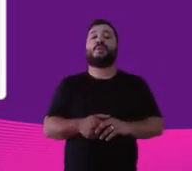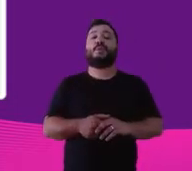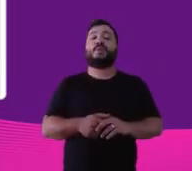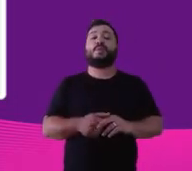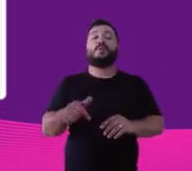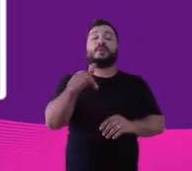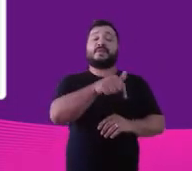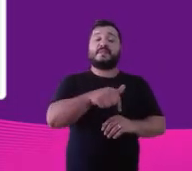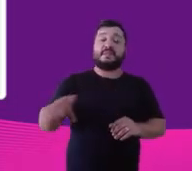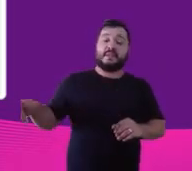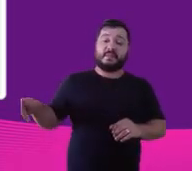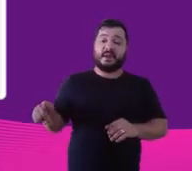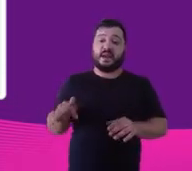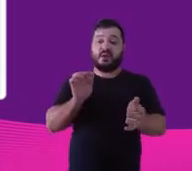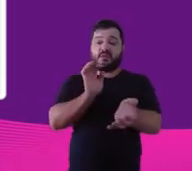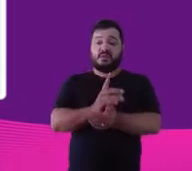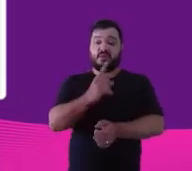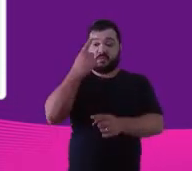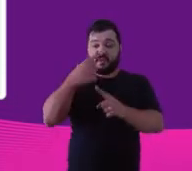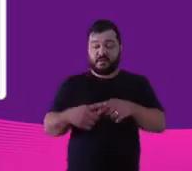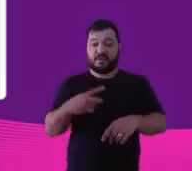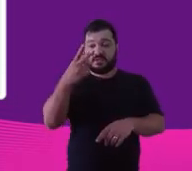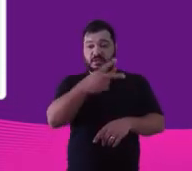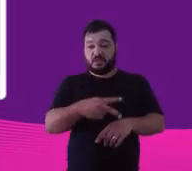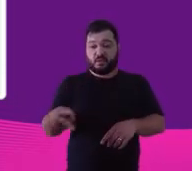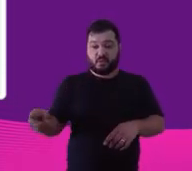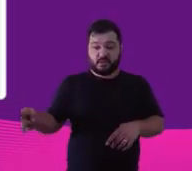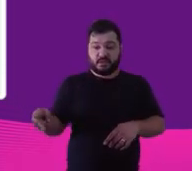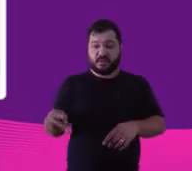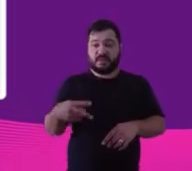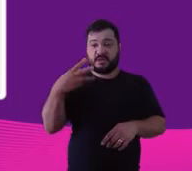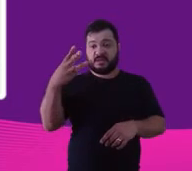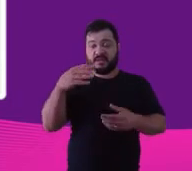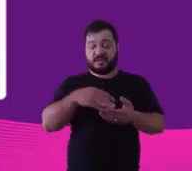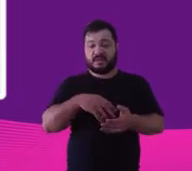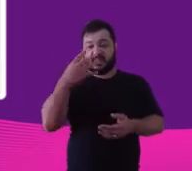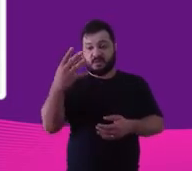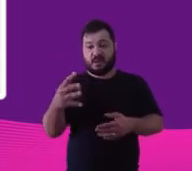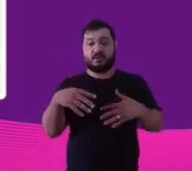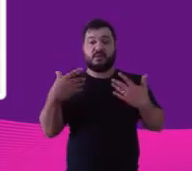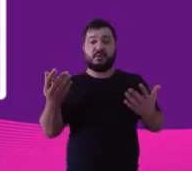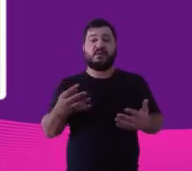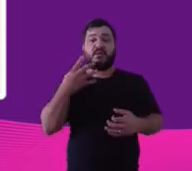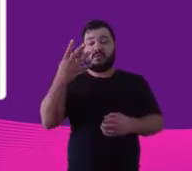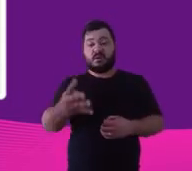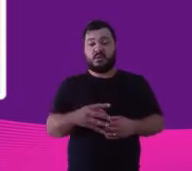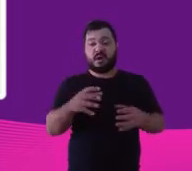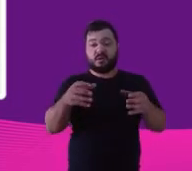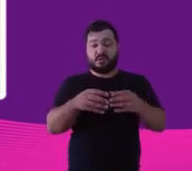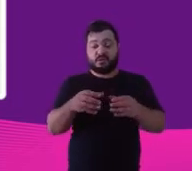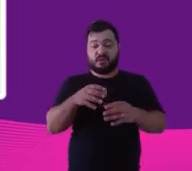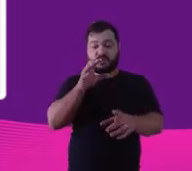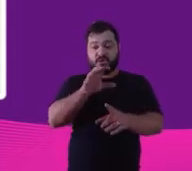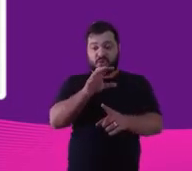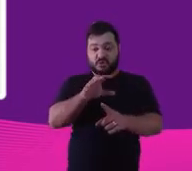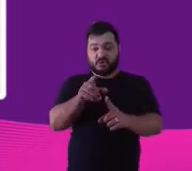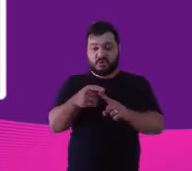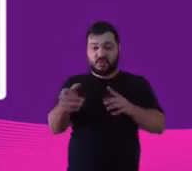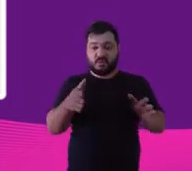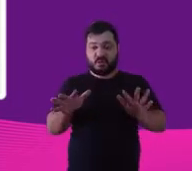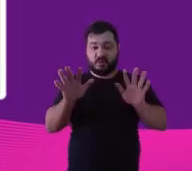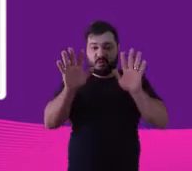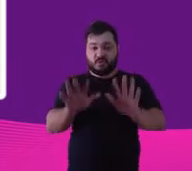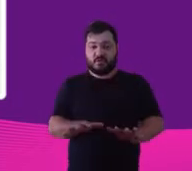semanal círculos uma coisa é a cada duas semanas com três a quatro então plásticos de indução período